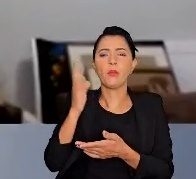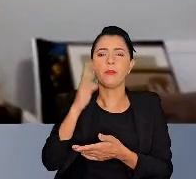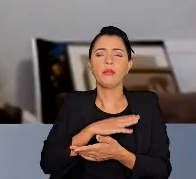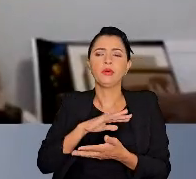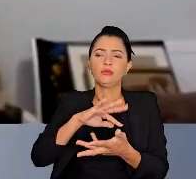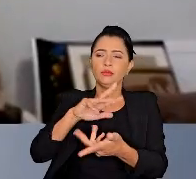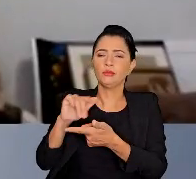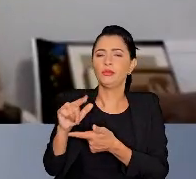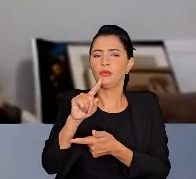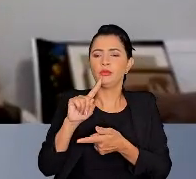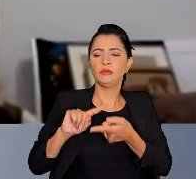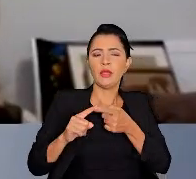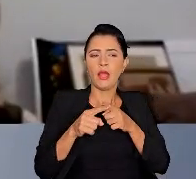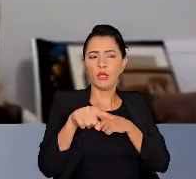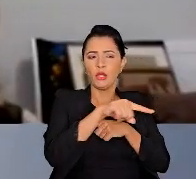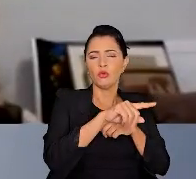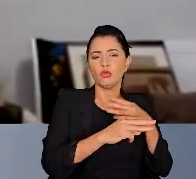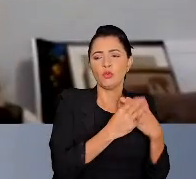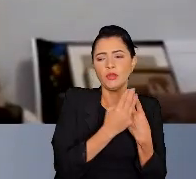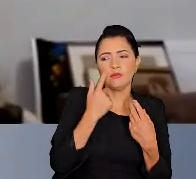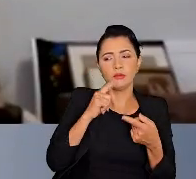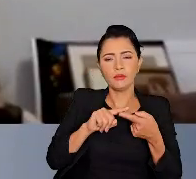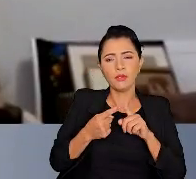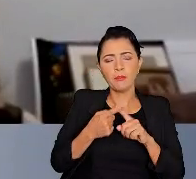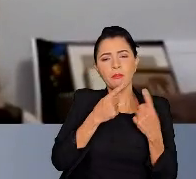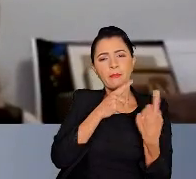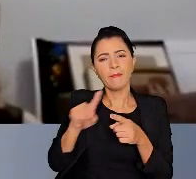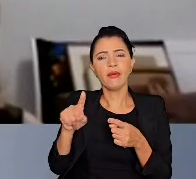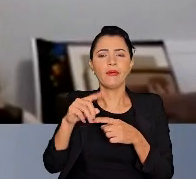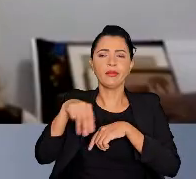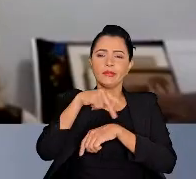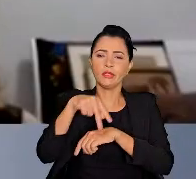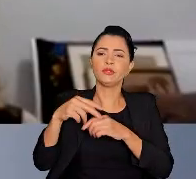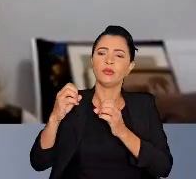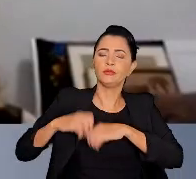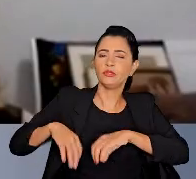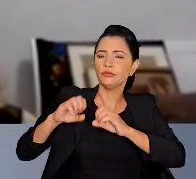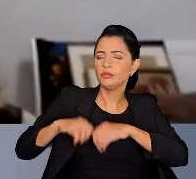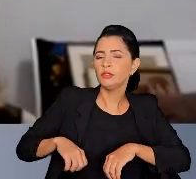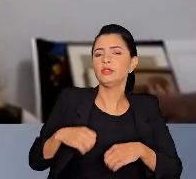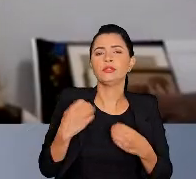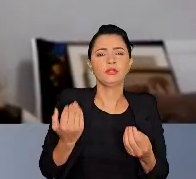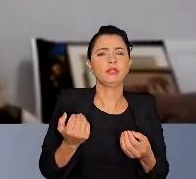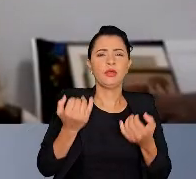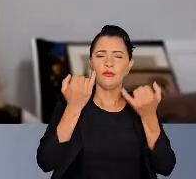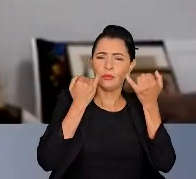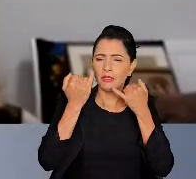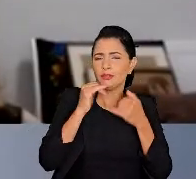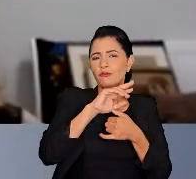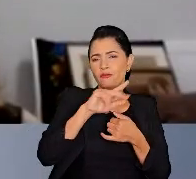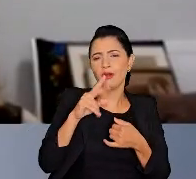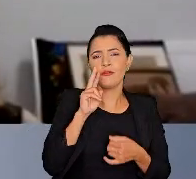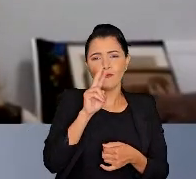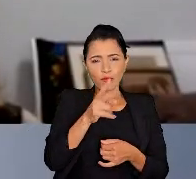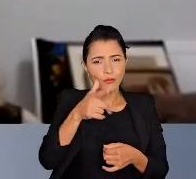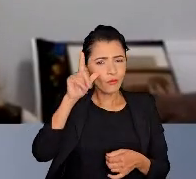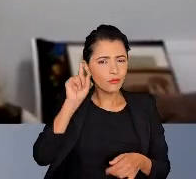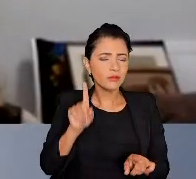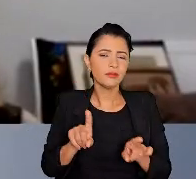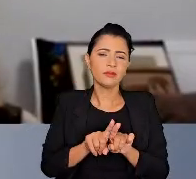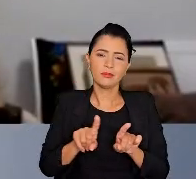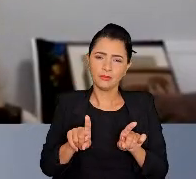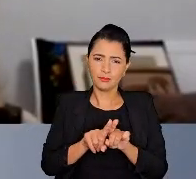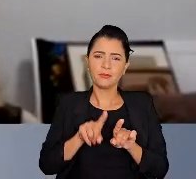complô para em prejuízo das nações, enfim, notícias, e como nós vimos ontem também em relação